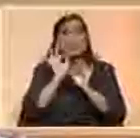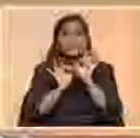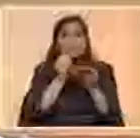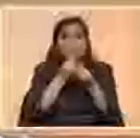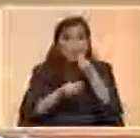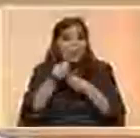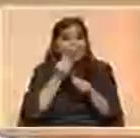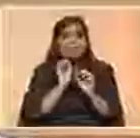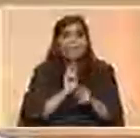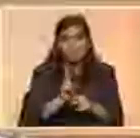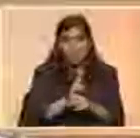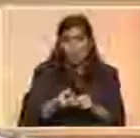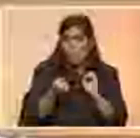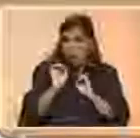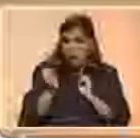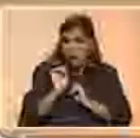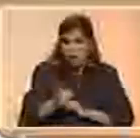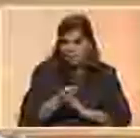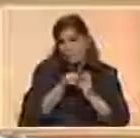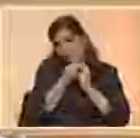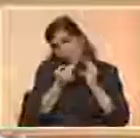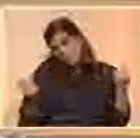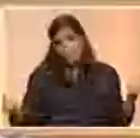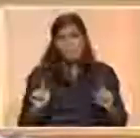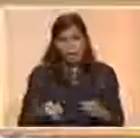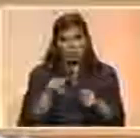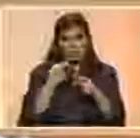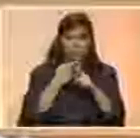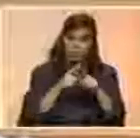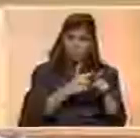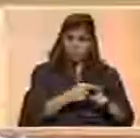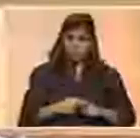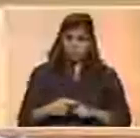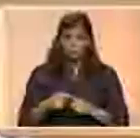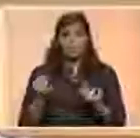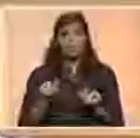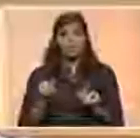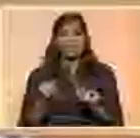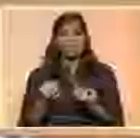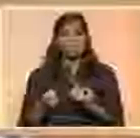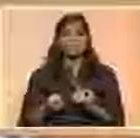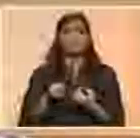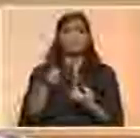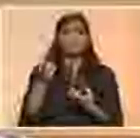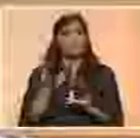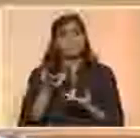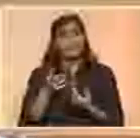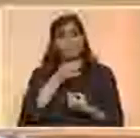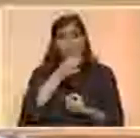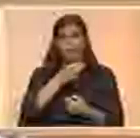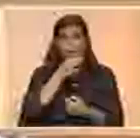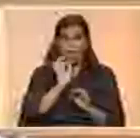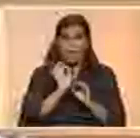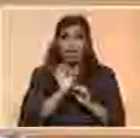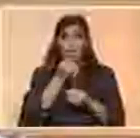existe, provavelmente, uma dieta vegetariana, existem várias dietas vegetarianas e, na verdade, muitas vezes, quando nos referimos à dieta vegetariana, estamos a